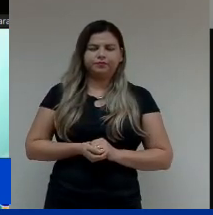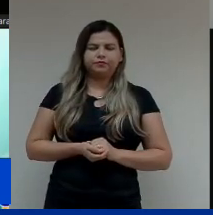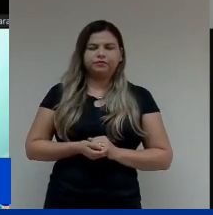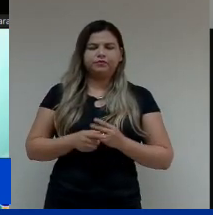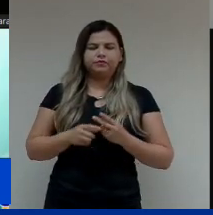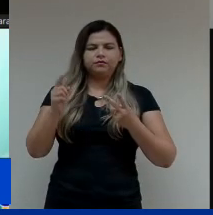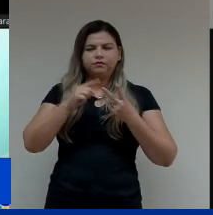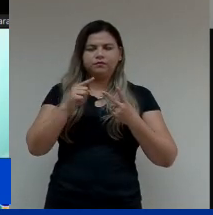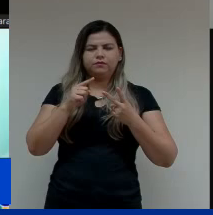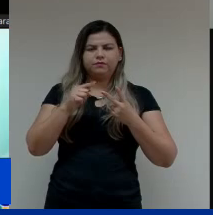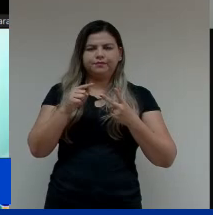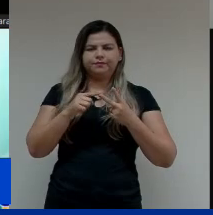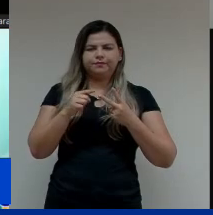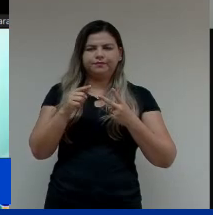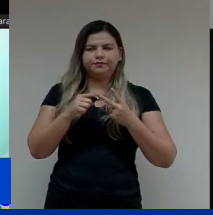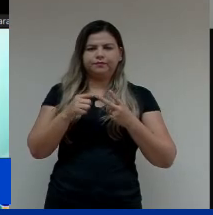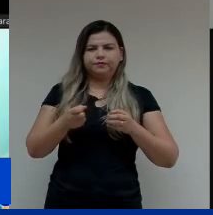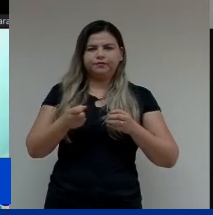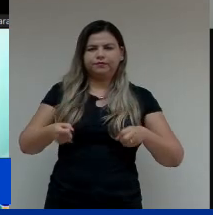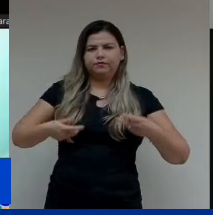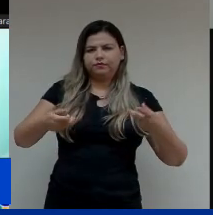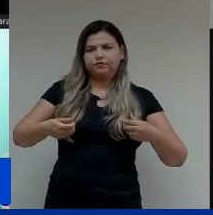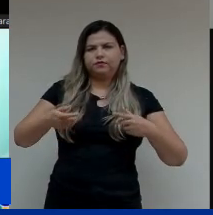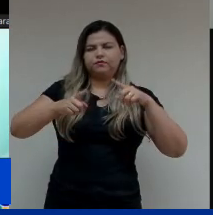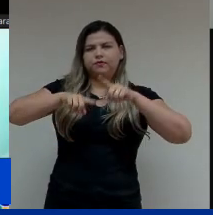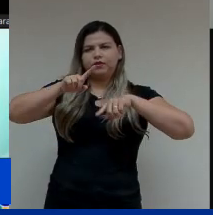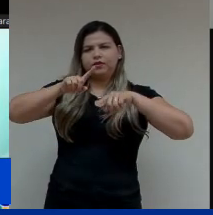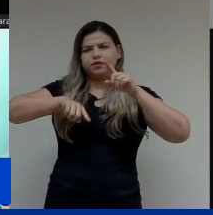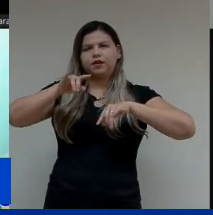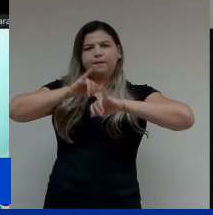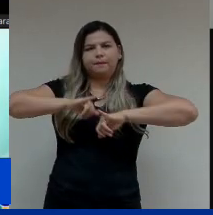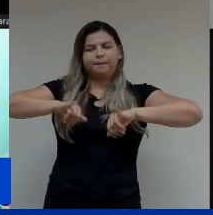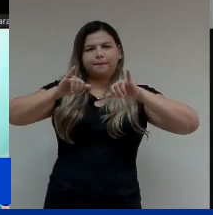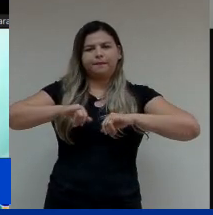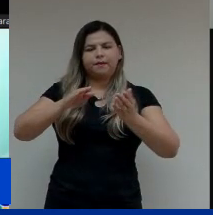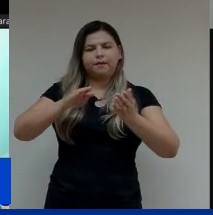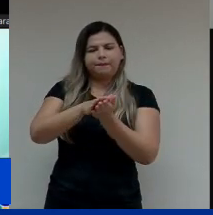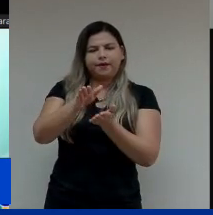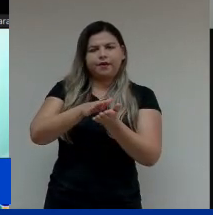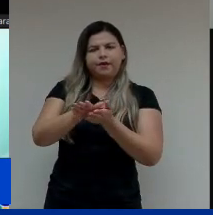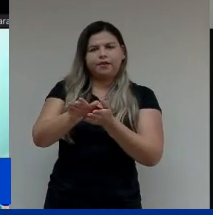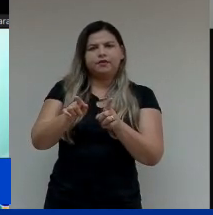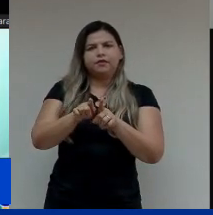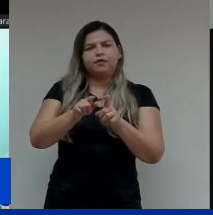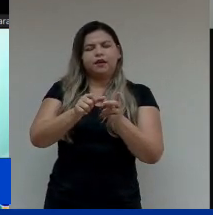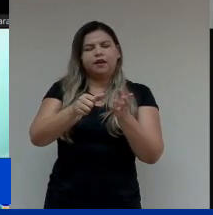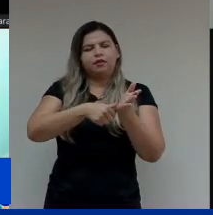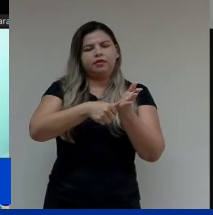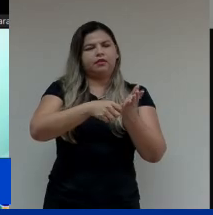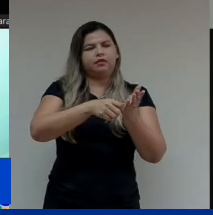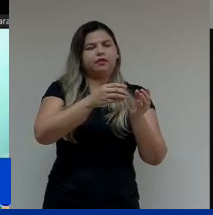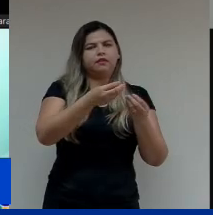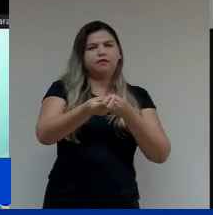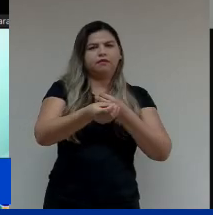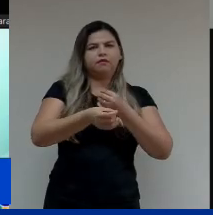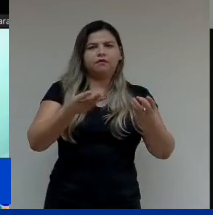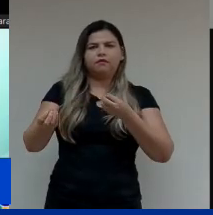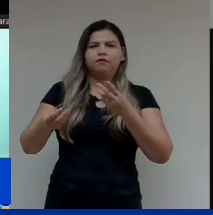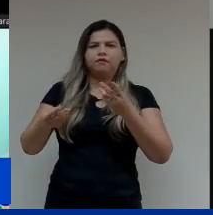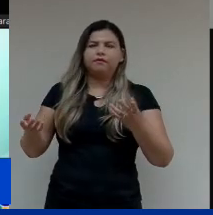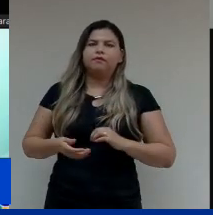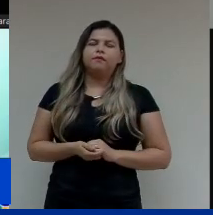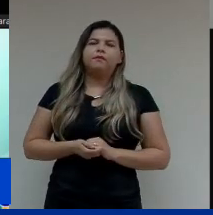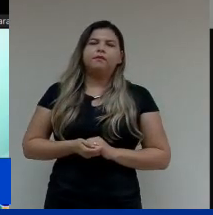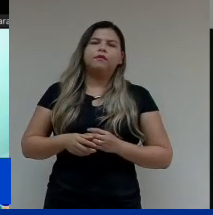item 2, despesa com materiais de publicidade impressa e adesiva. Em relação às despesas com